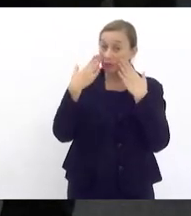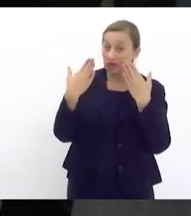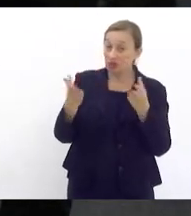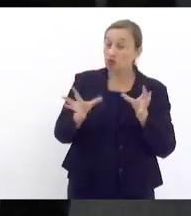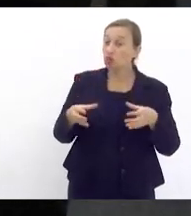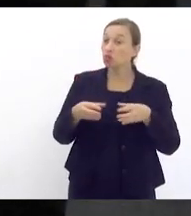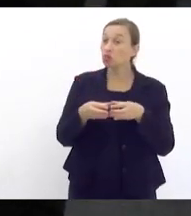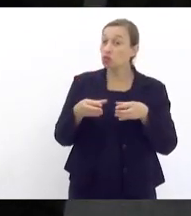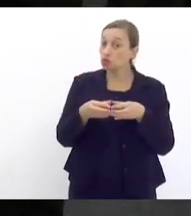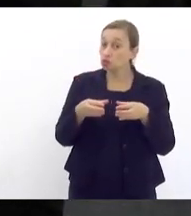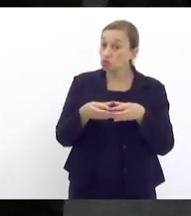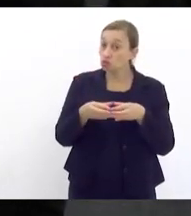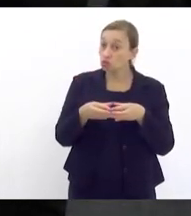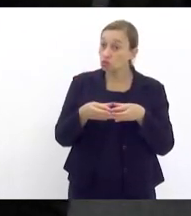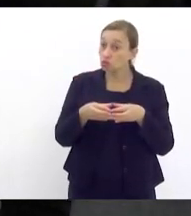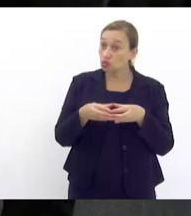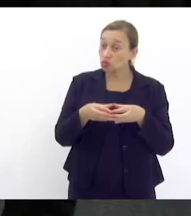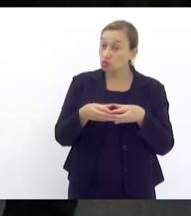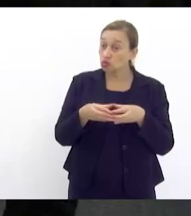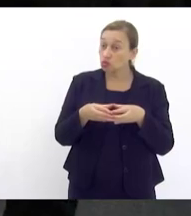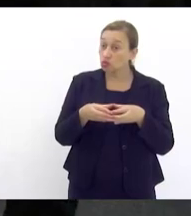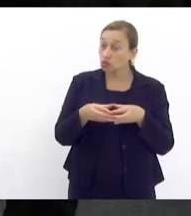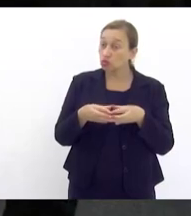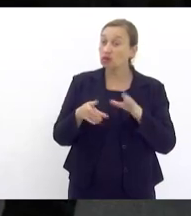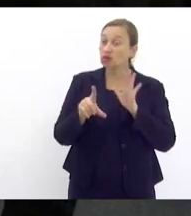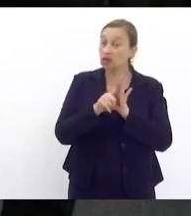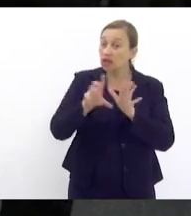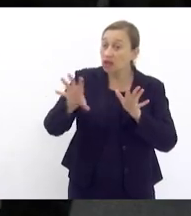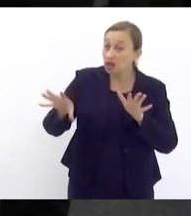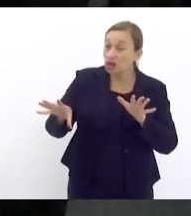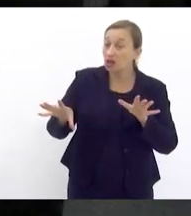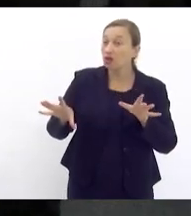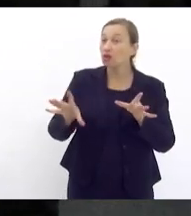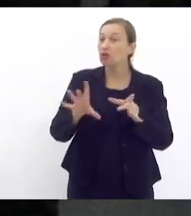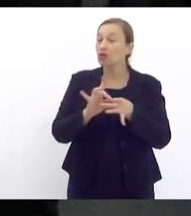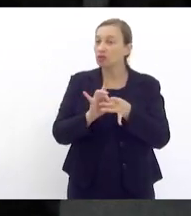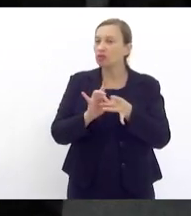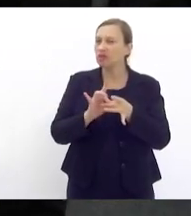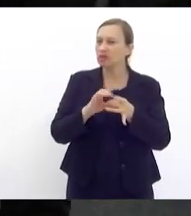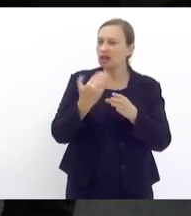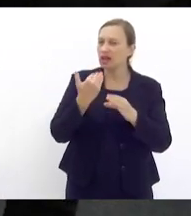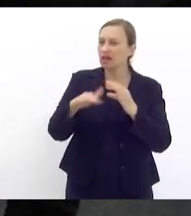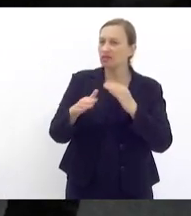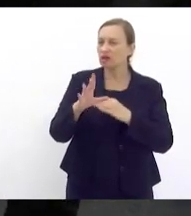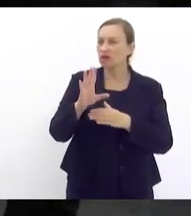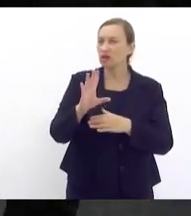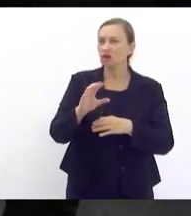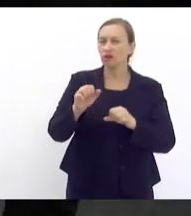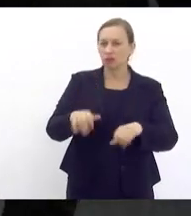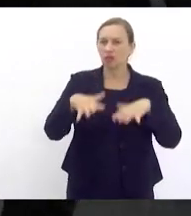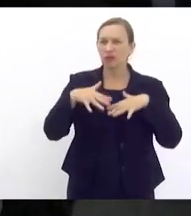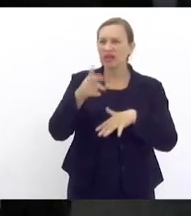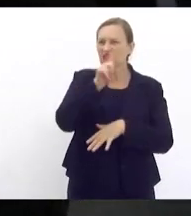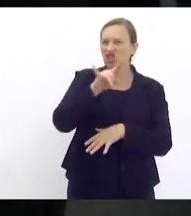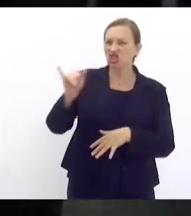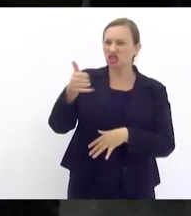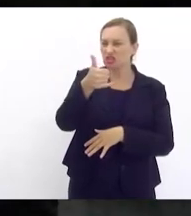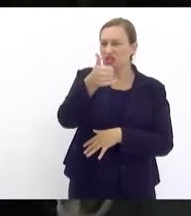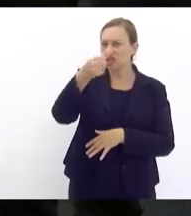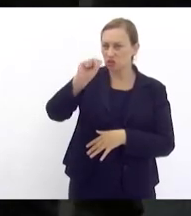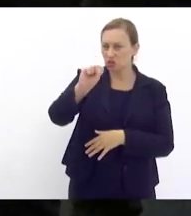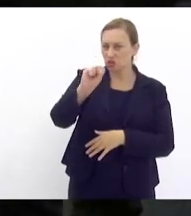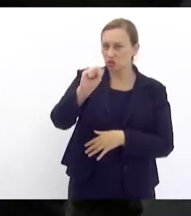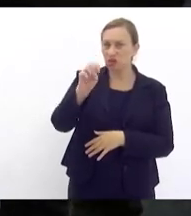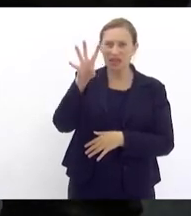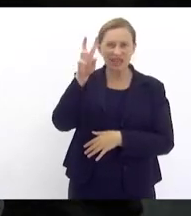essa essa legislação complementar e submeta plenária imediatamente então dia 18 quarta-feira